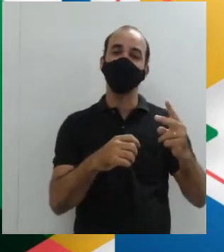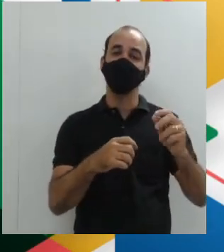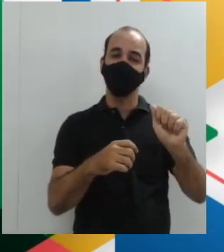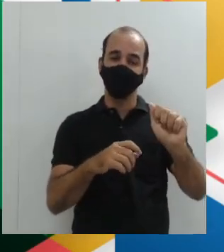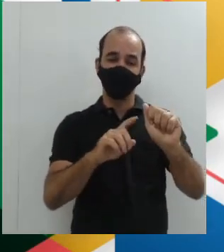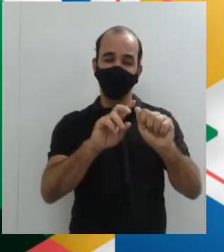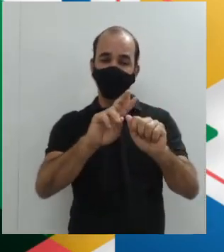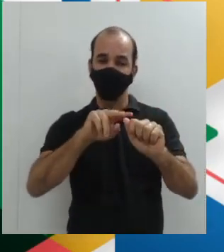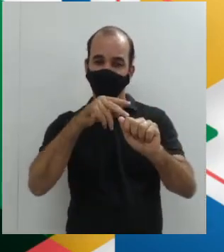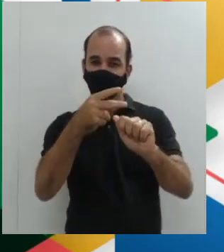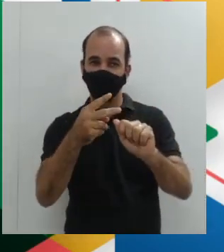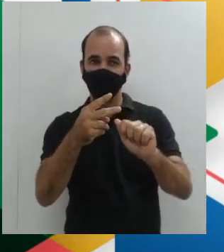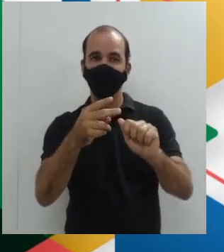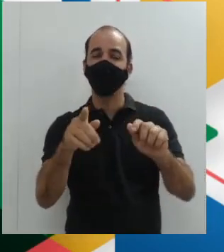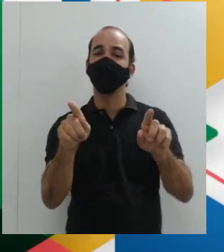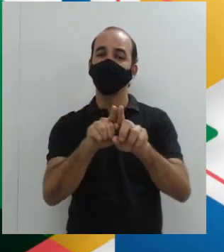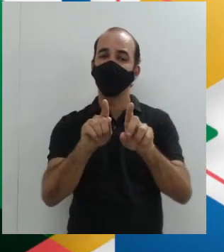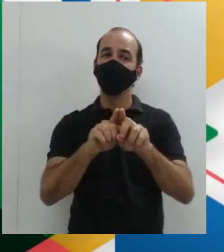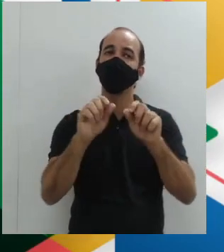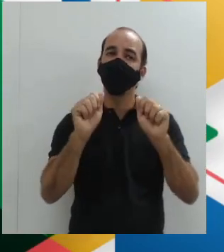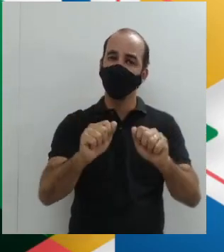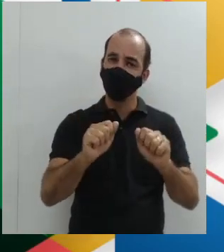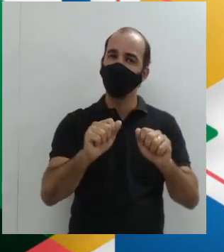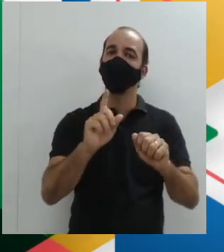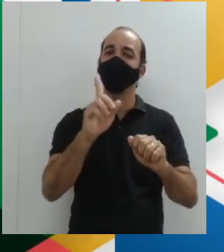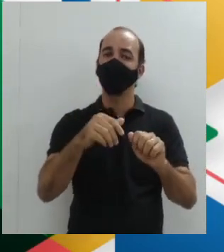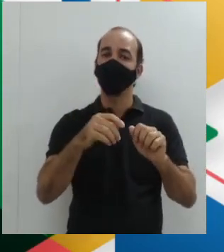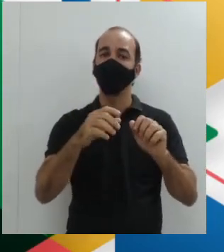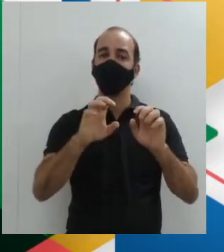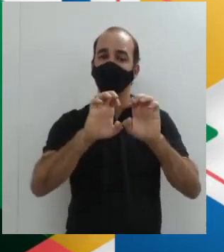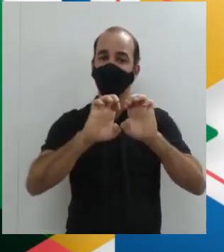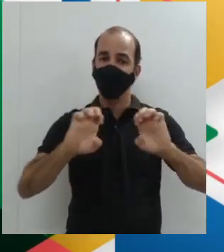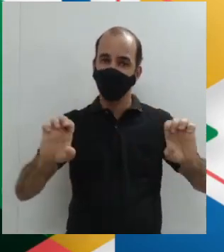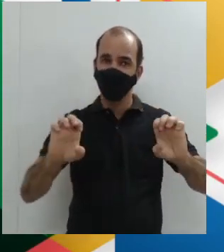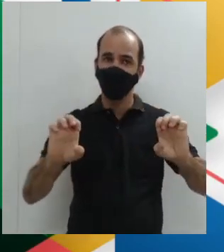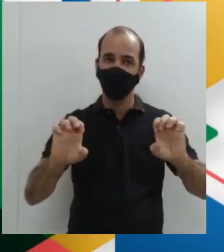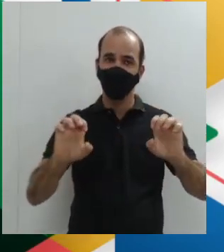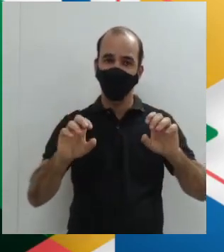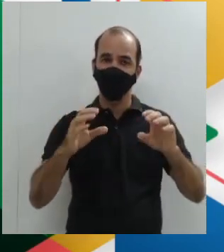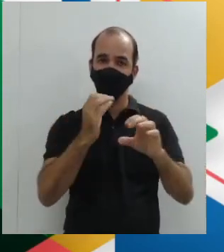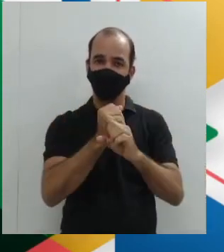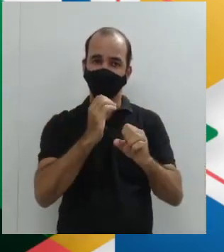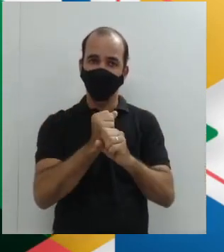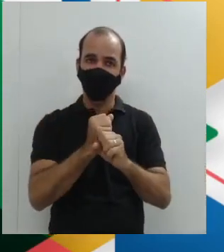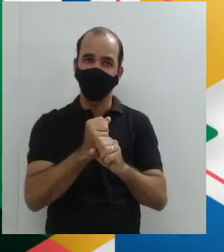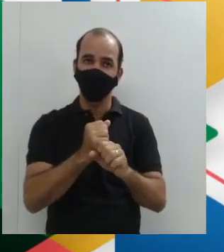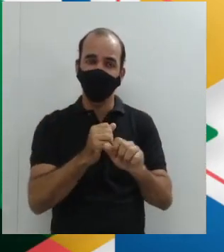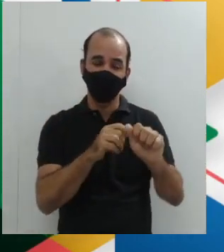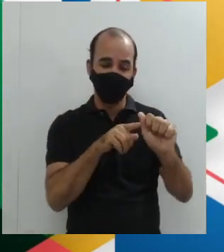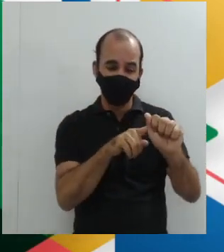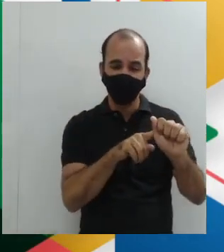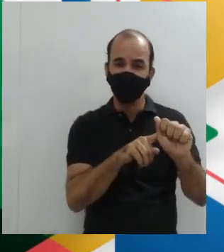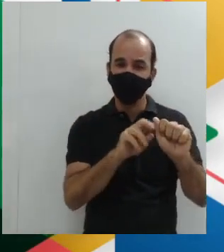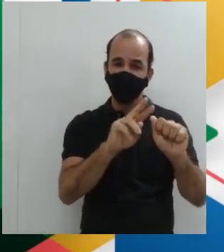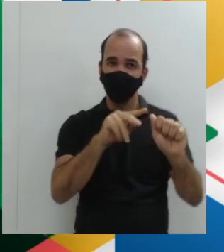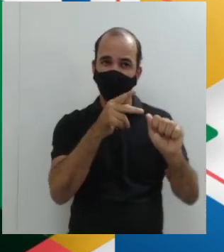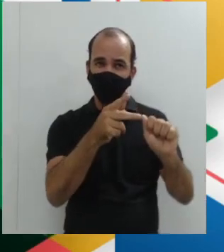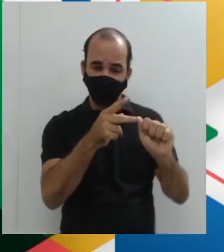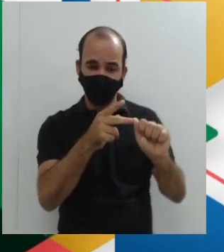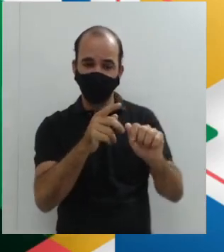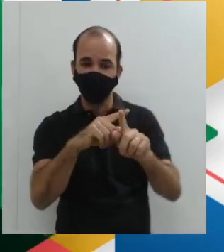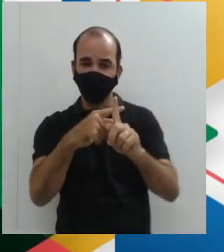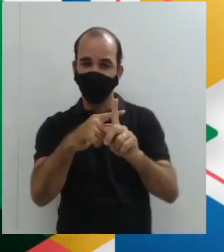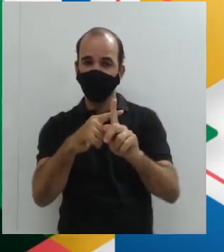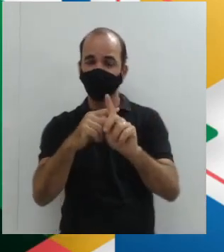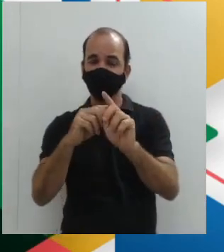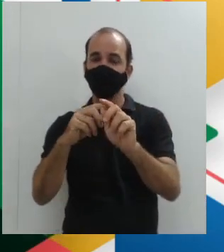que a equação para medir a diagonal desse cubo. Olha só, Azinho ao quadrado mais 2 vezes Azinho